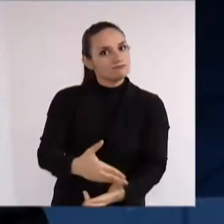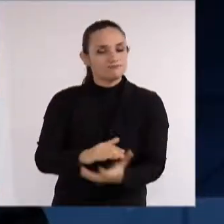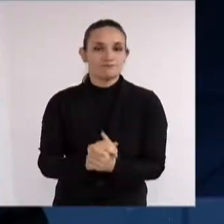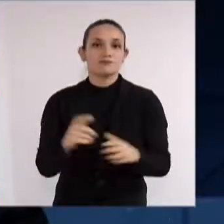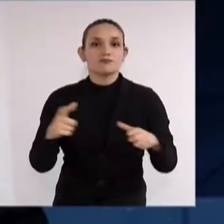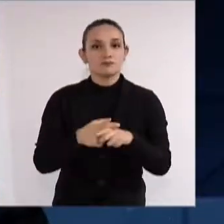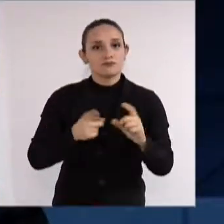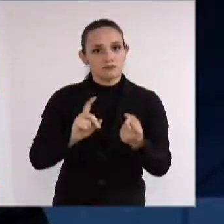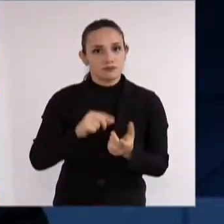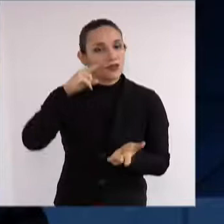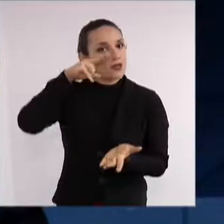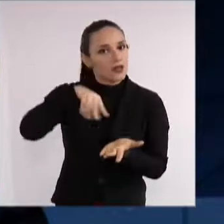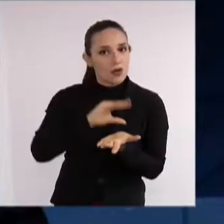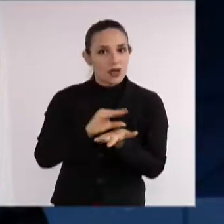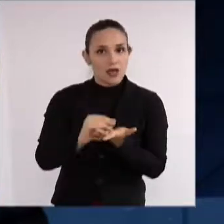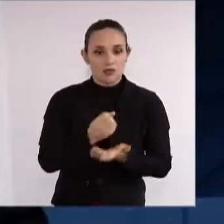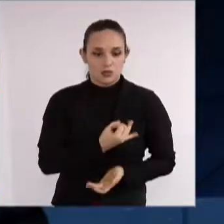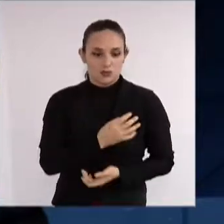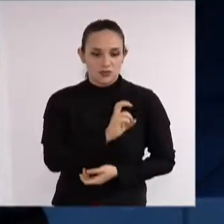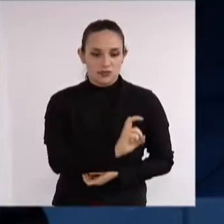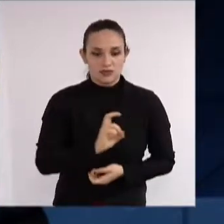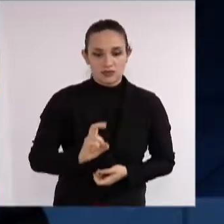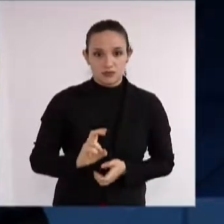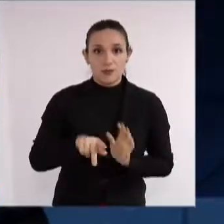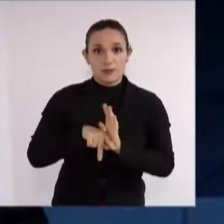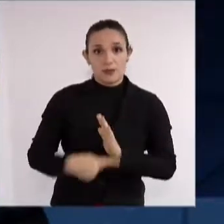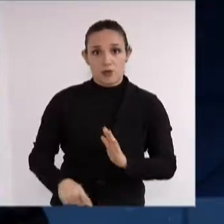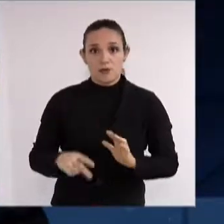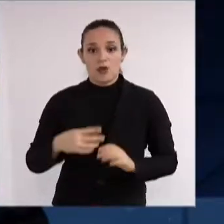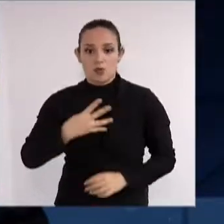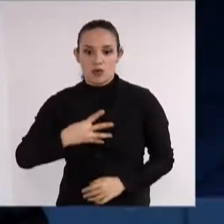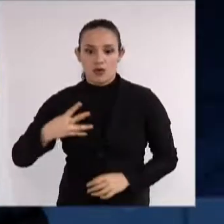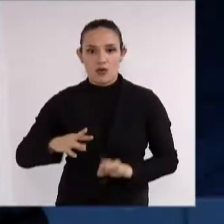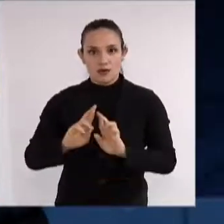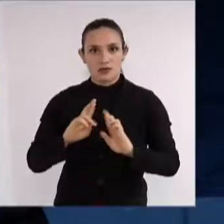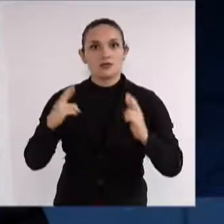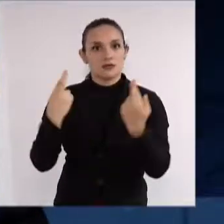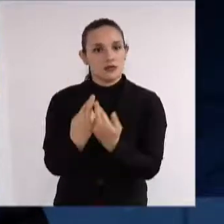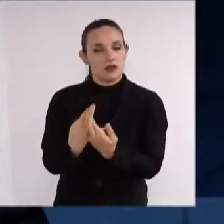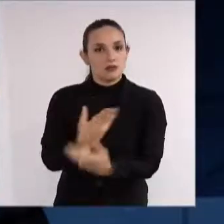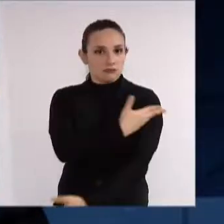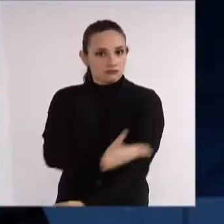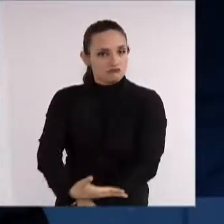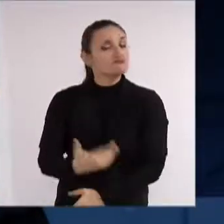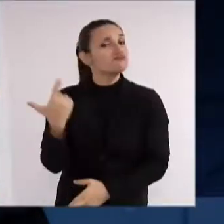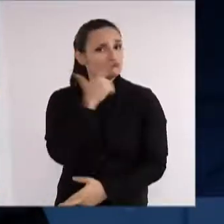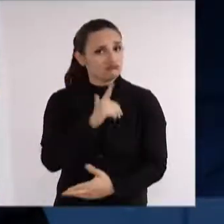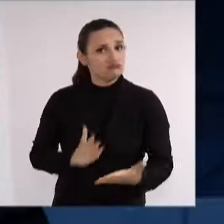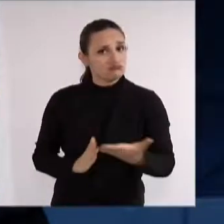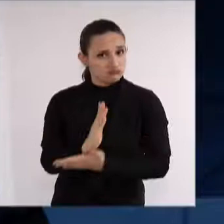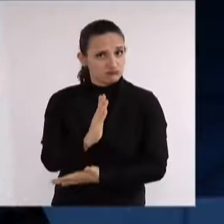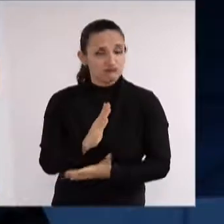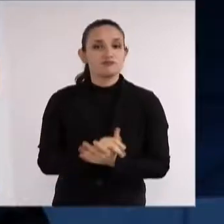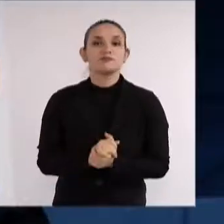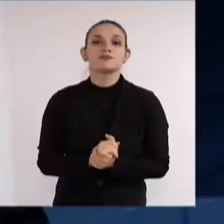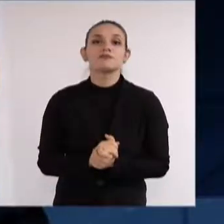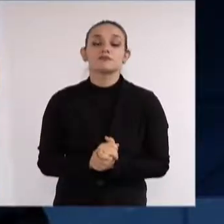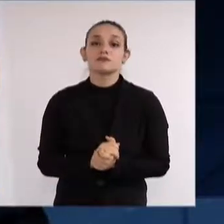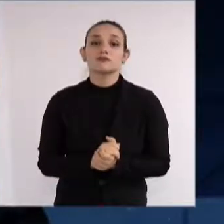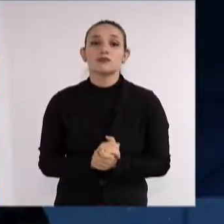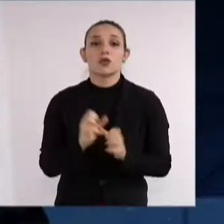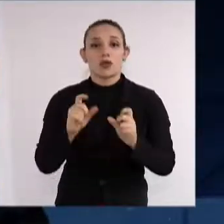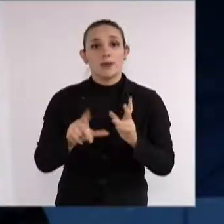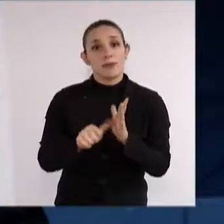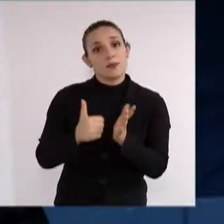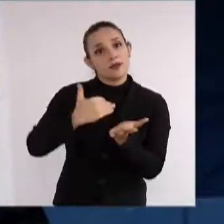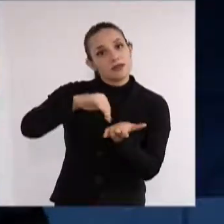lida a ata de número 55 da 44ª sessão ordinária, foi a mesma aprovada. Pelo senhor